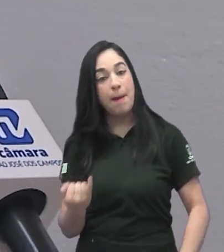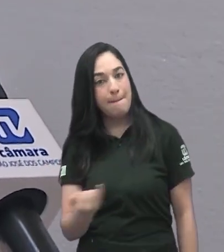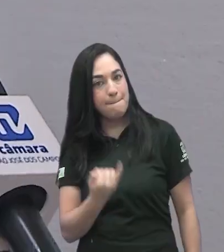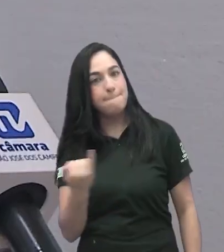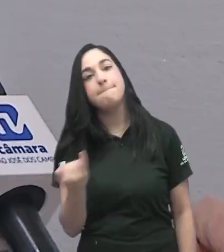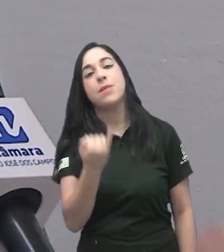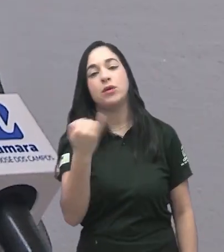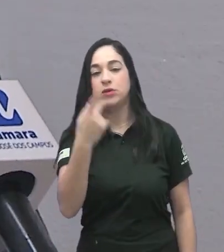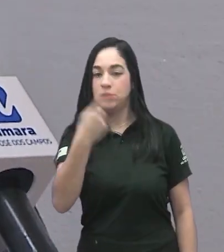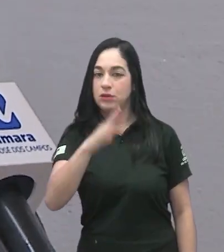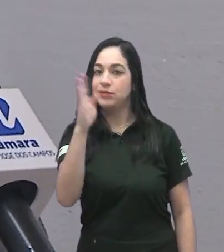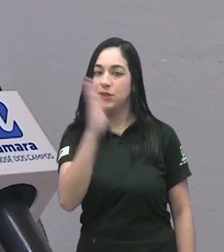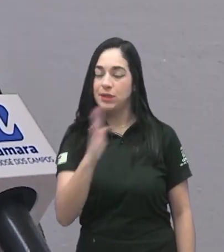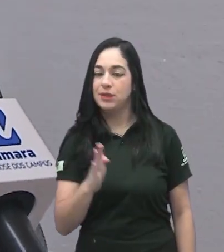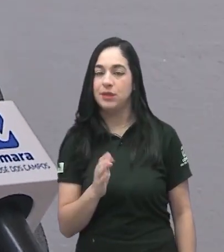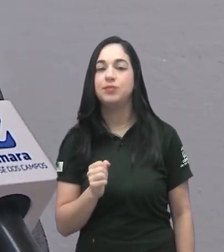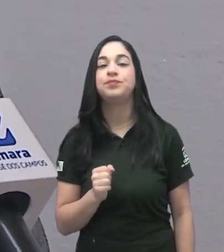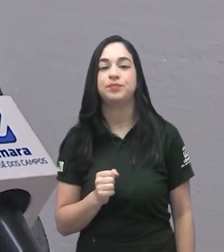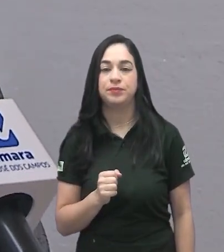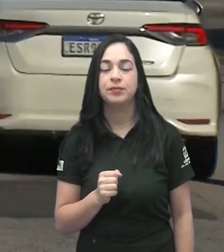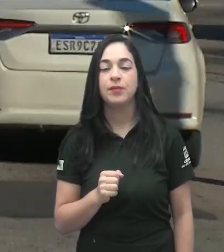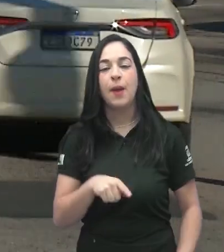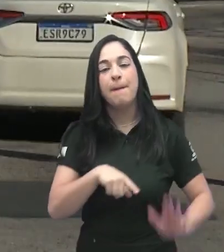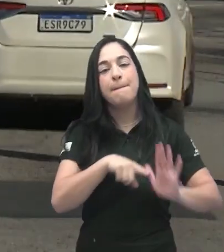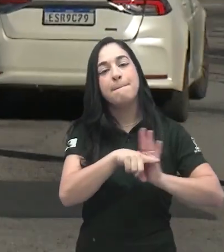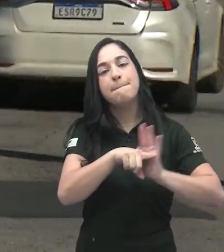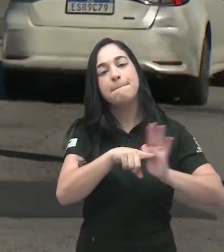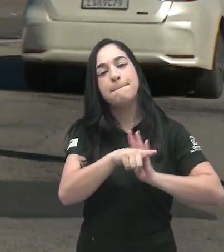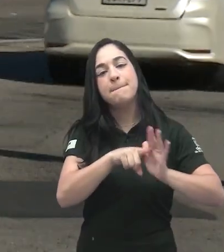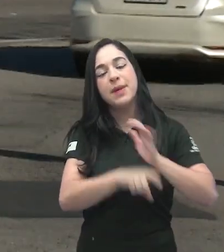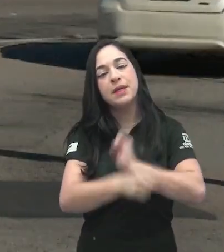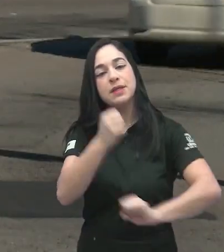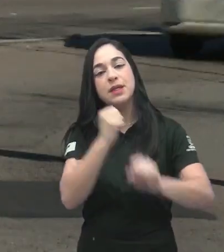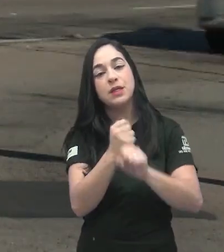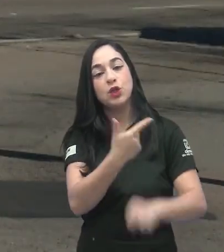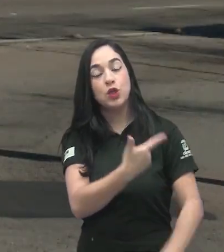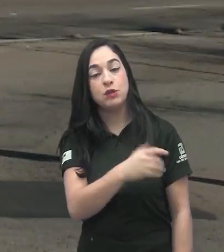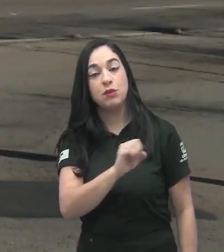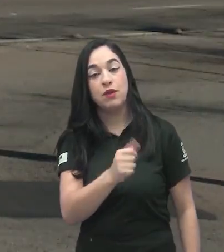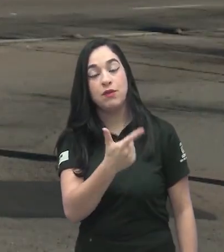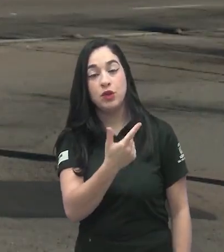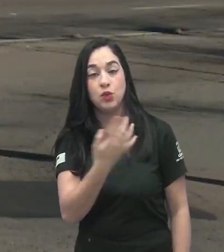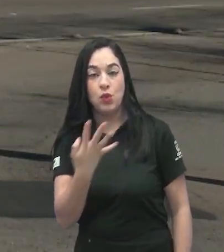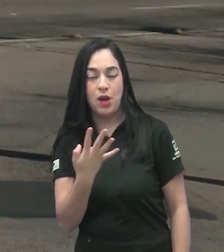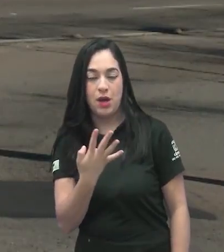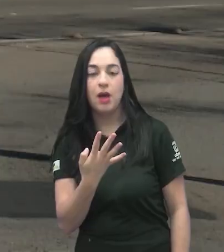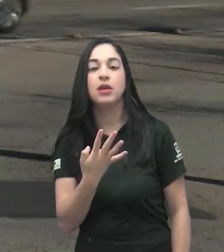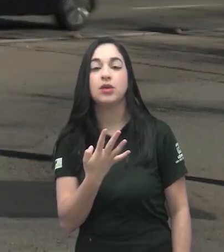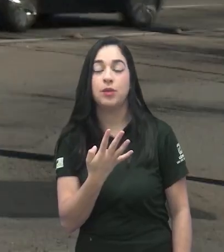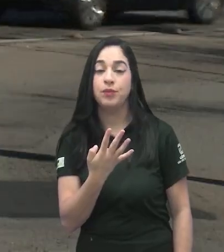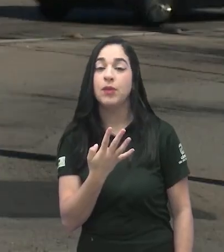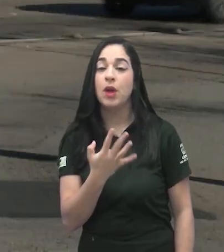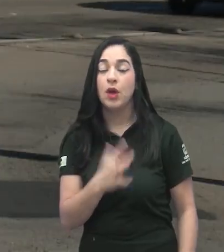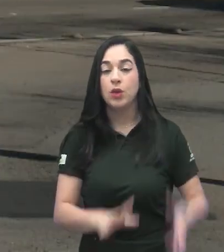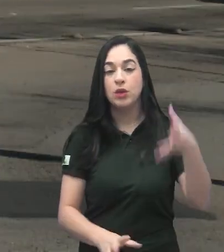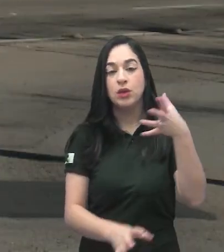muito importante na economia brasileira. De acordo com uma pesquisa realizada em 2024 pelo